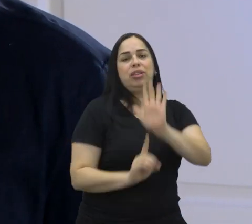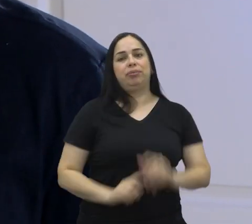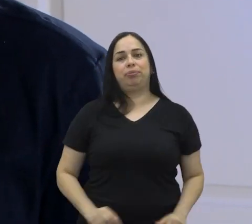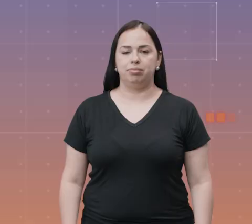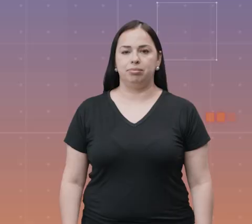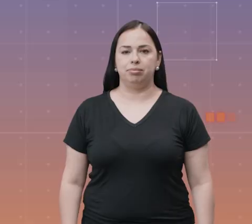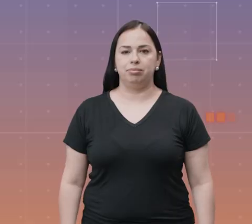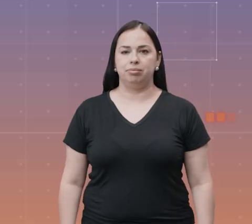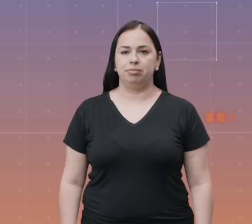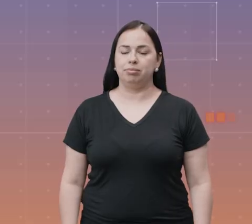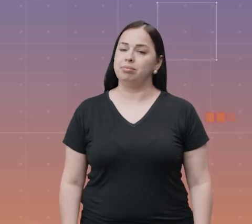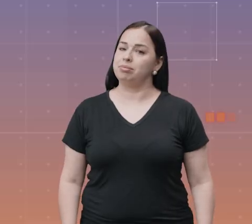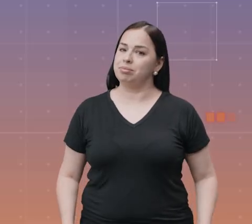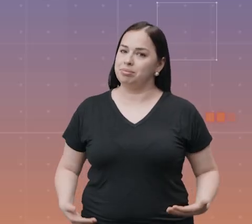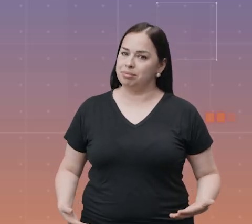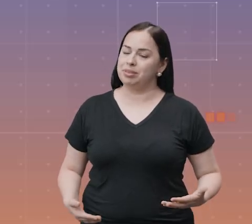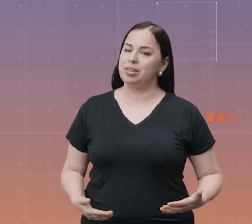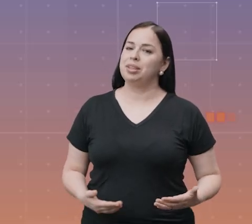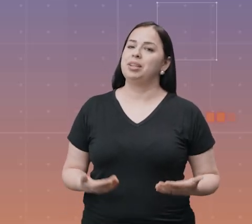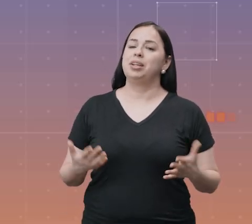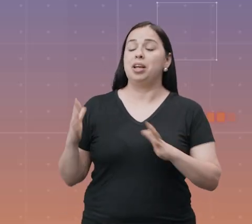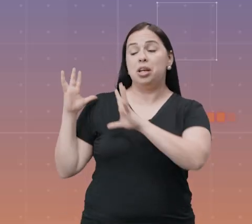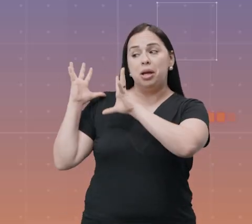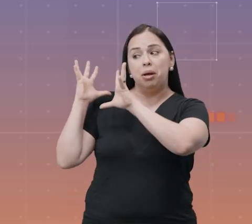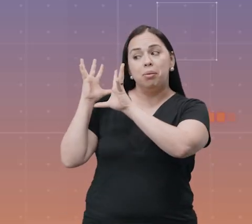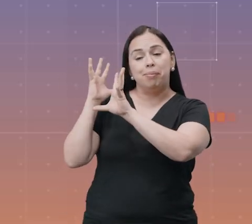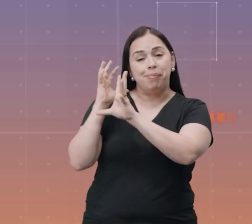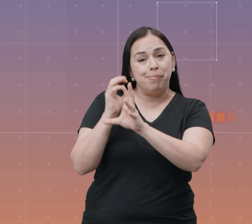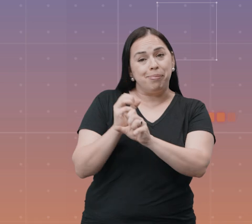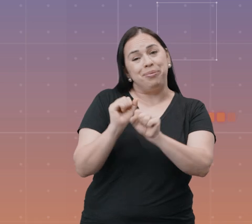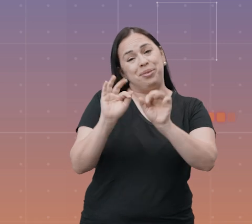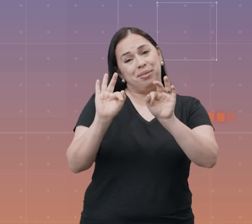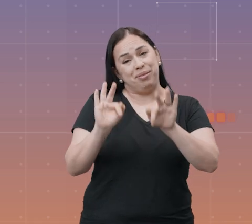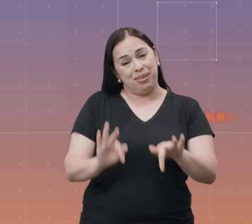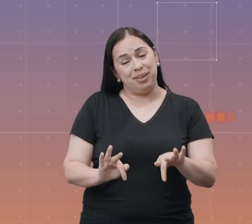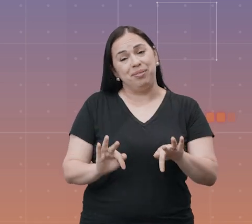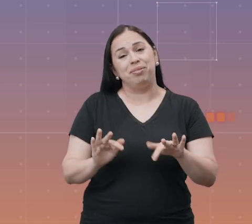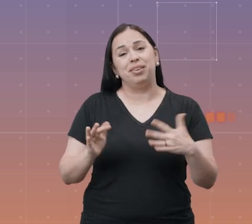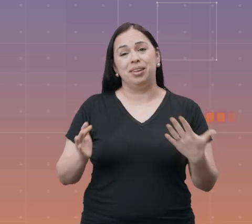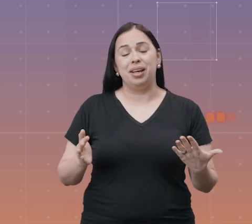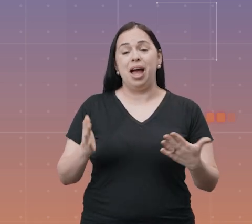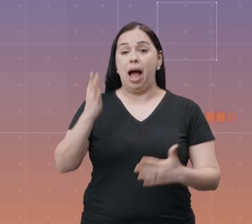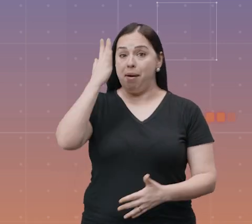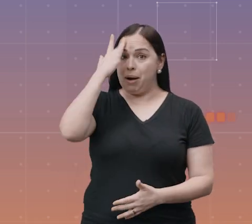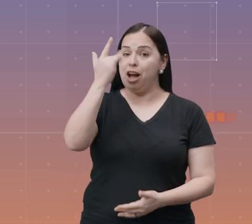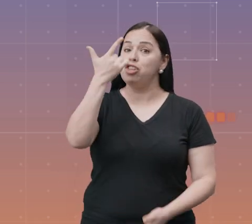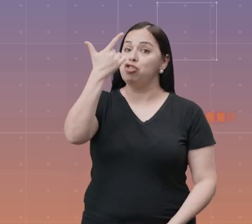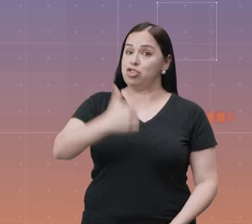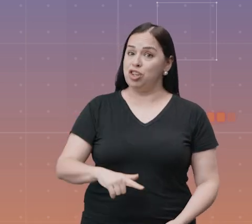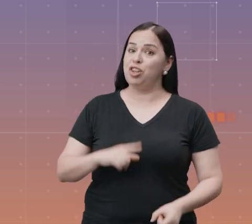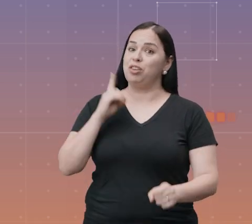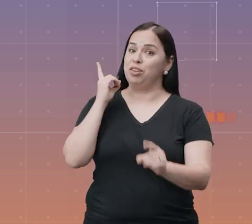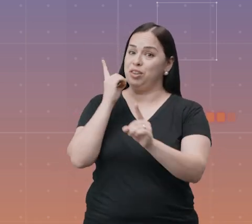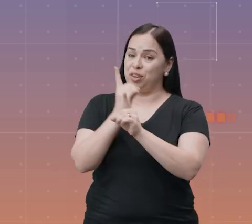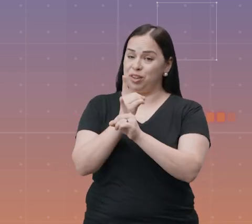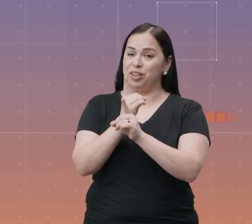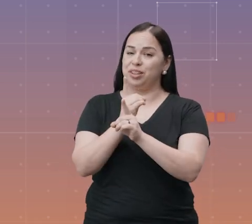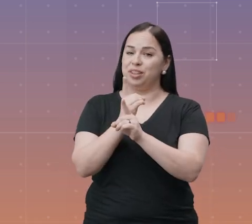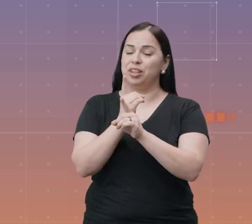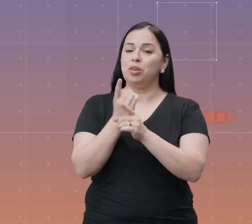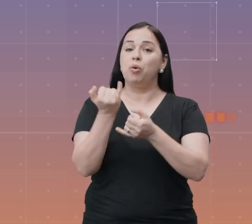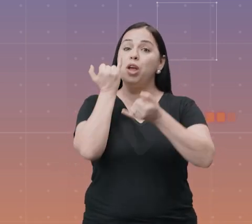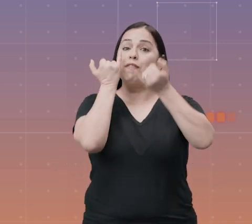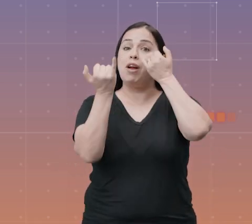coisas. E mais um capítulo da nossa retrospectiva chega ao fim. Amanhã temos um encontro marcado com